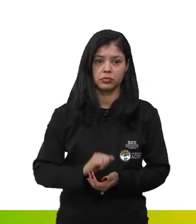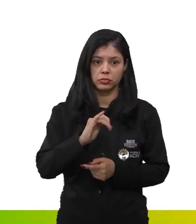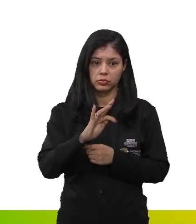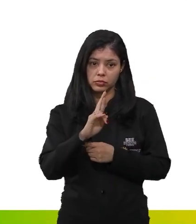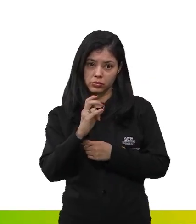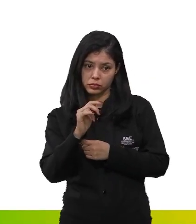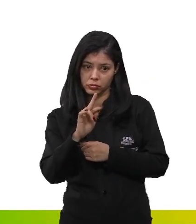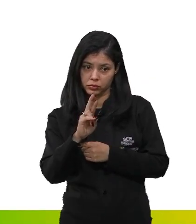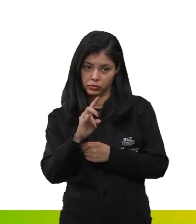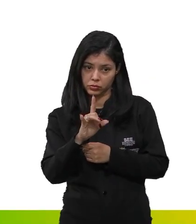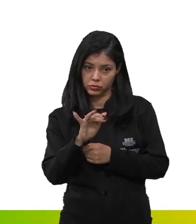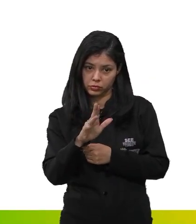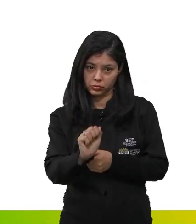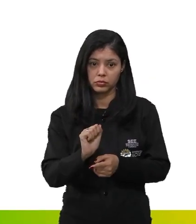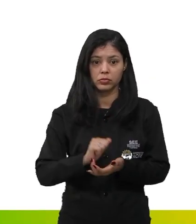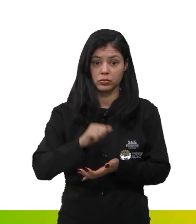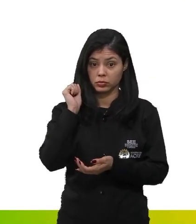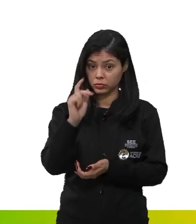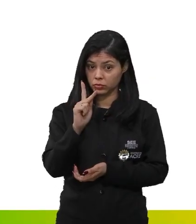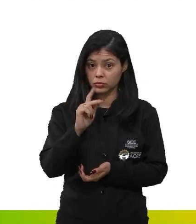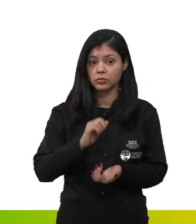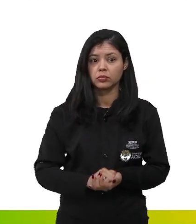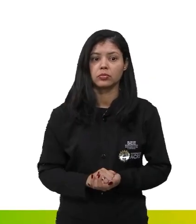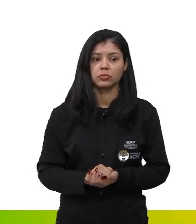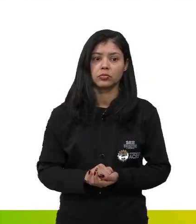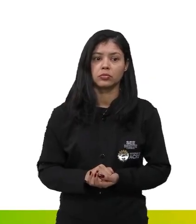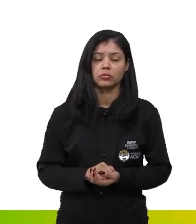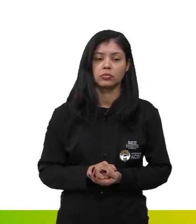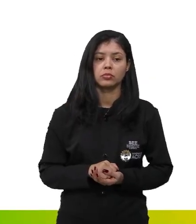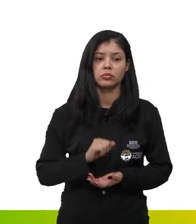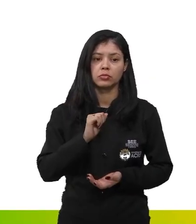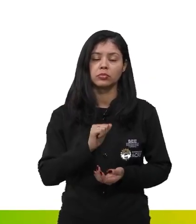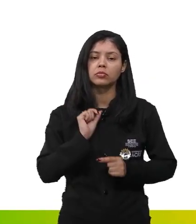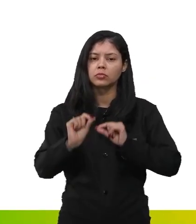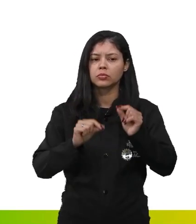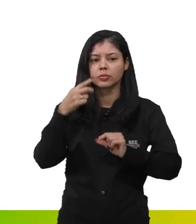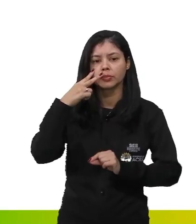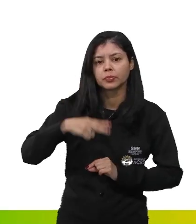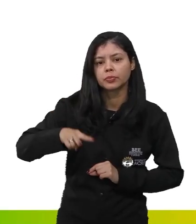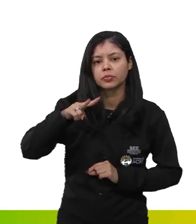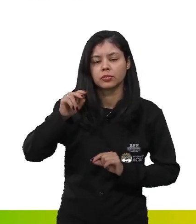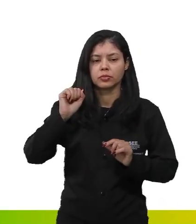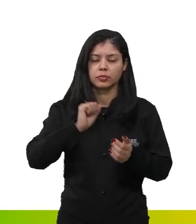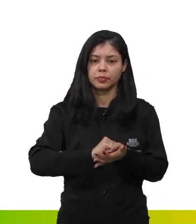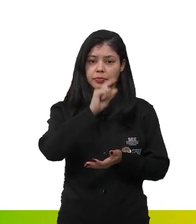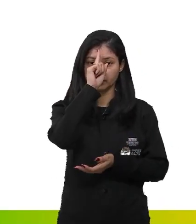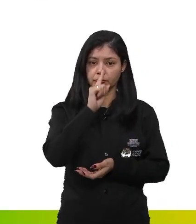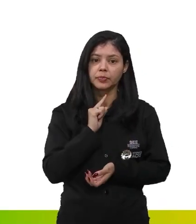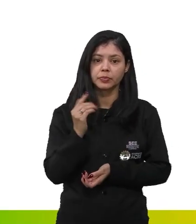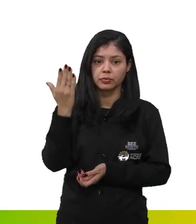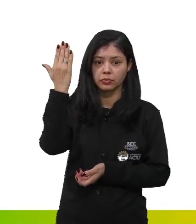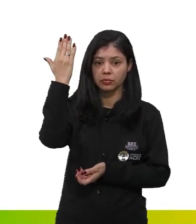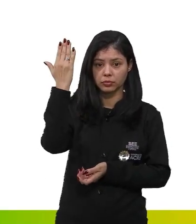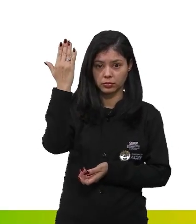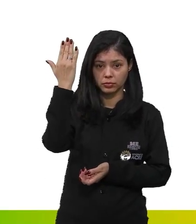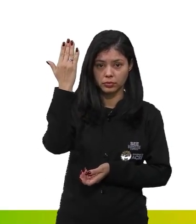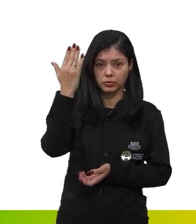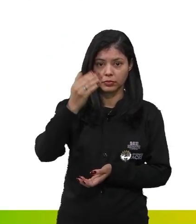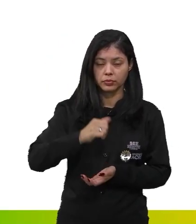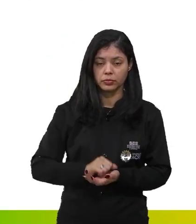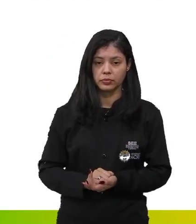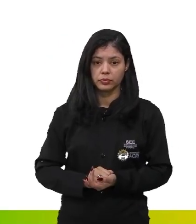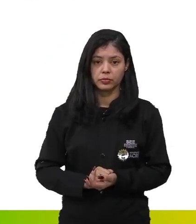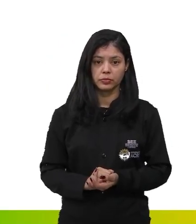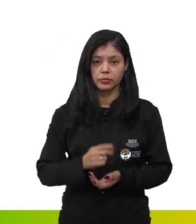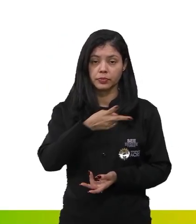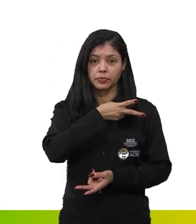Intercoetera, ok? A Bula Papal Intercoetera, se você olhar essa imagem aqui à direita,